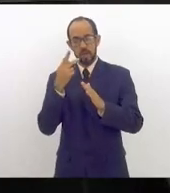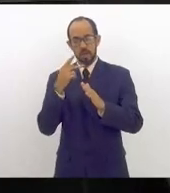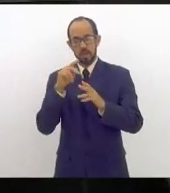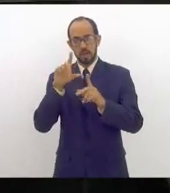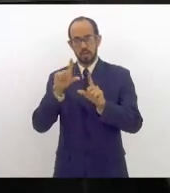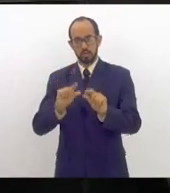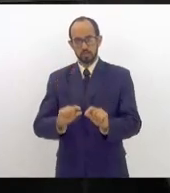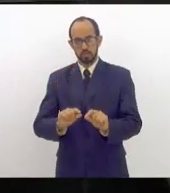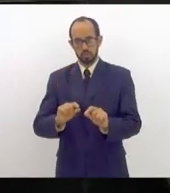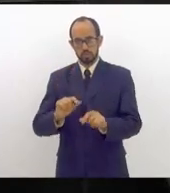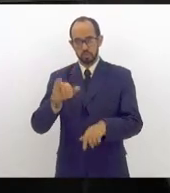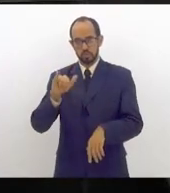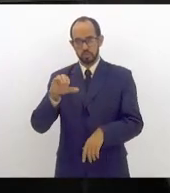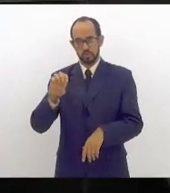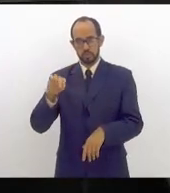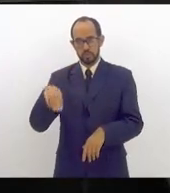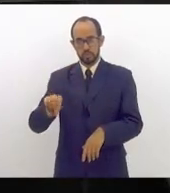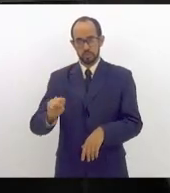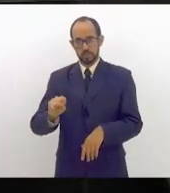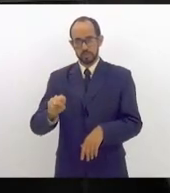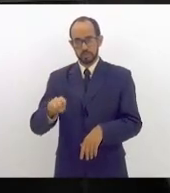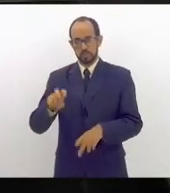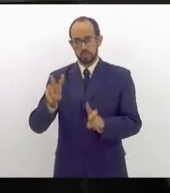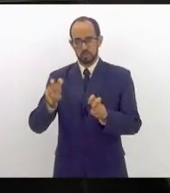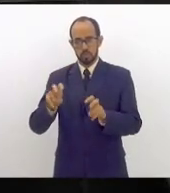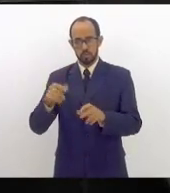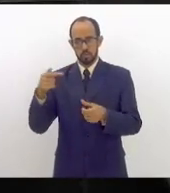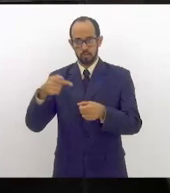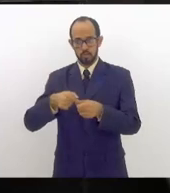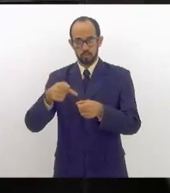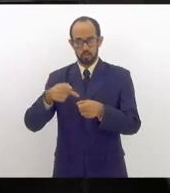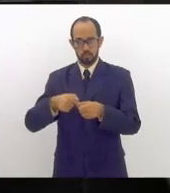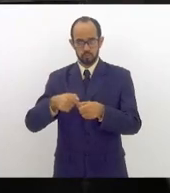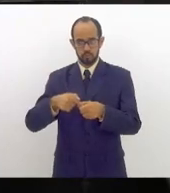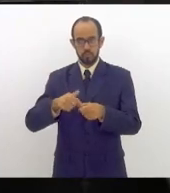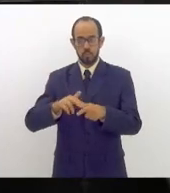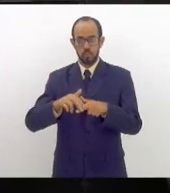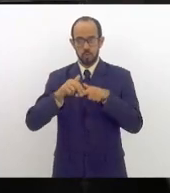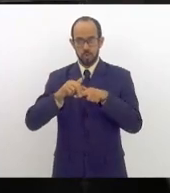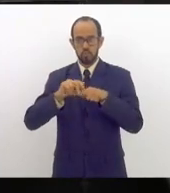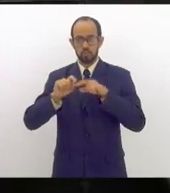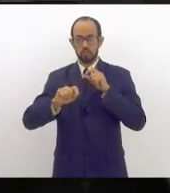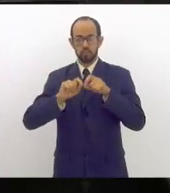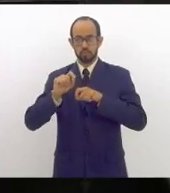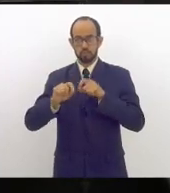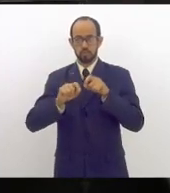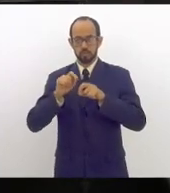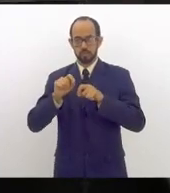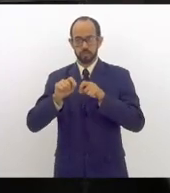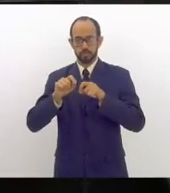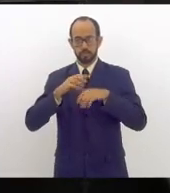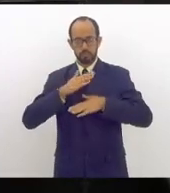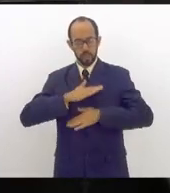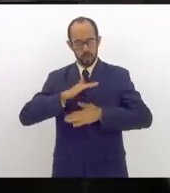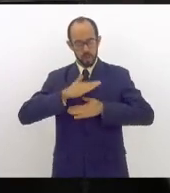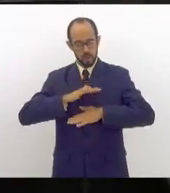do ICMS com relação ao combustível, justamente para